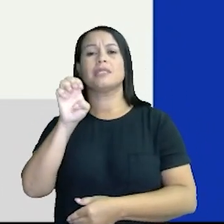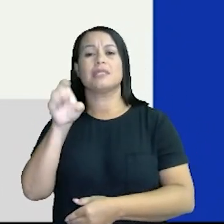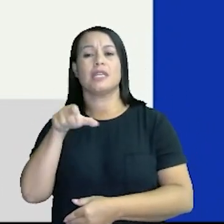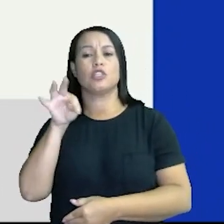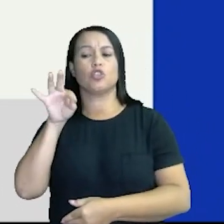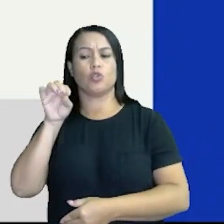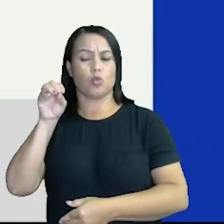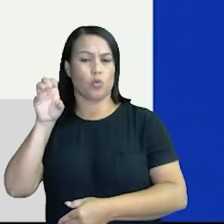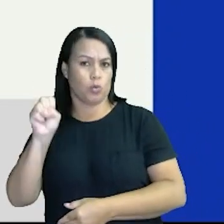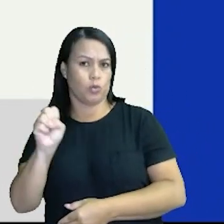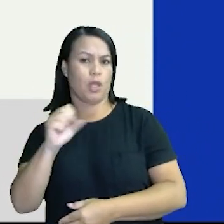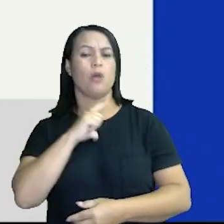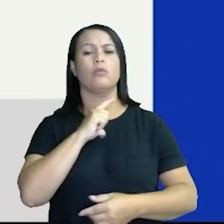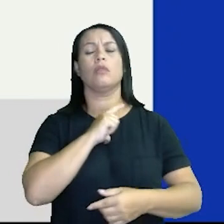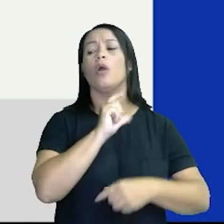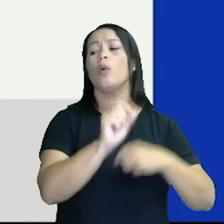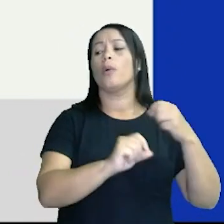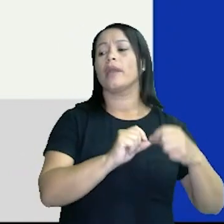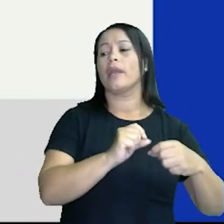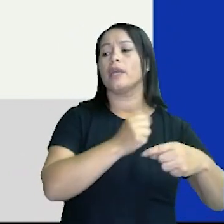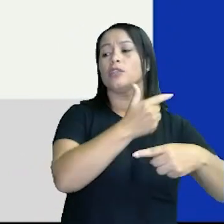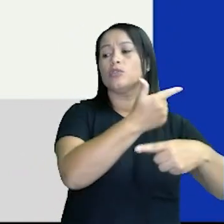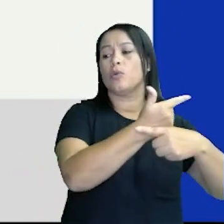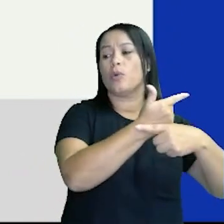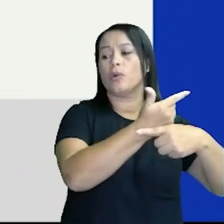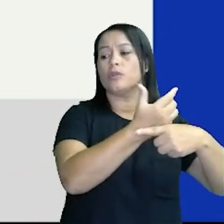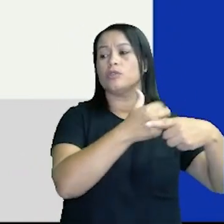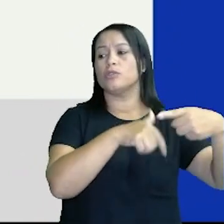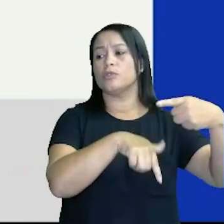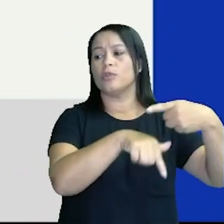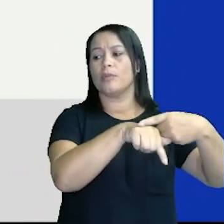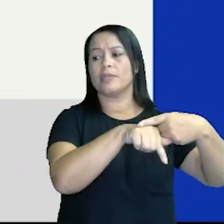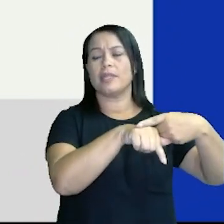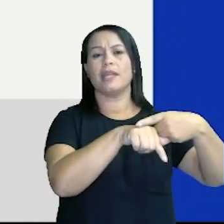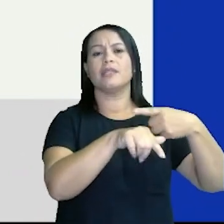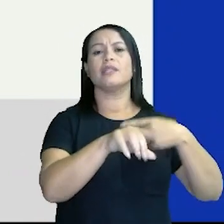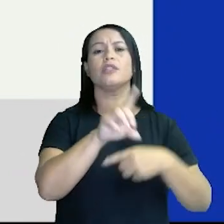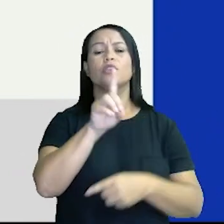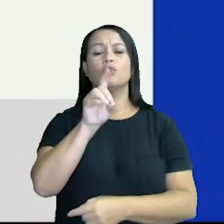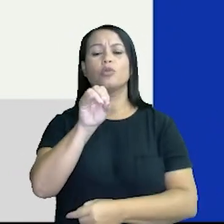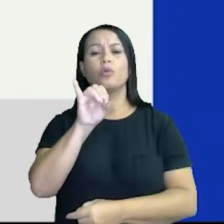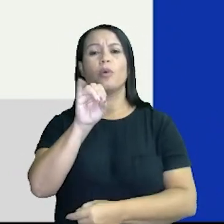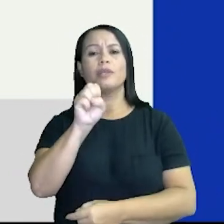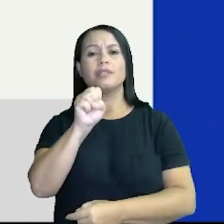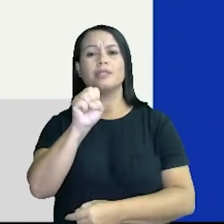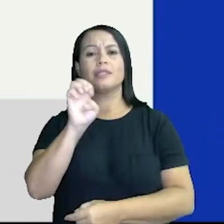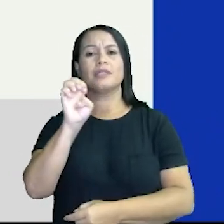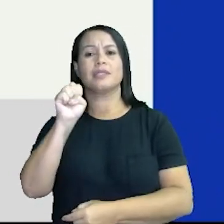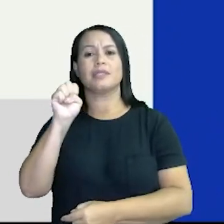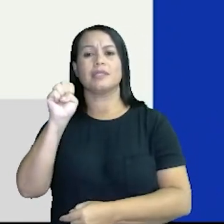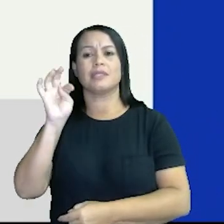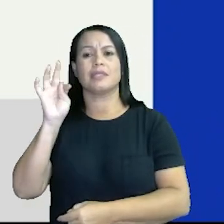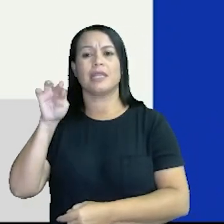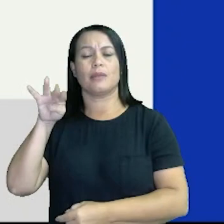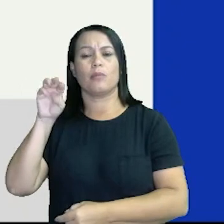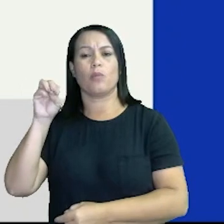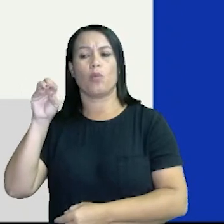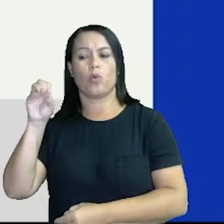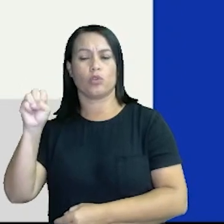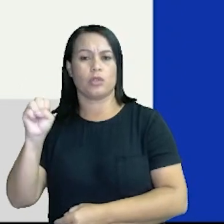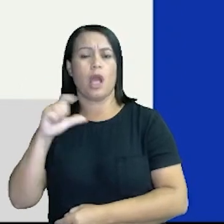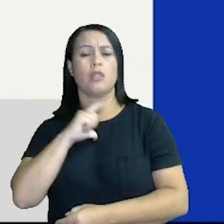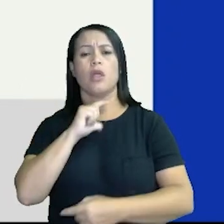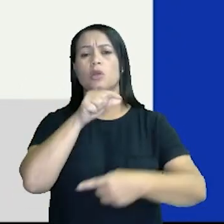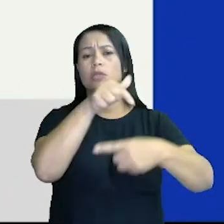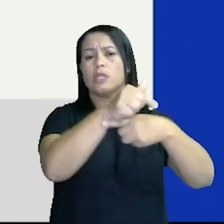5/6. Eu tenho 2 sobre 7. Como é que se lê? 2/7. Eu